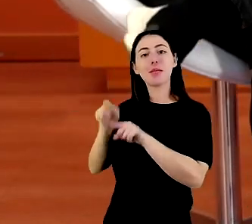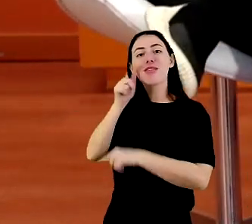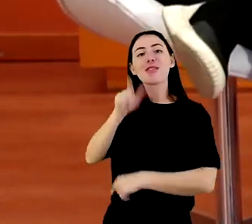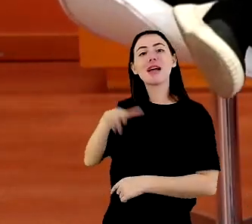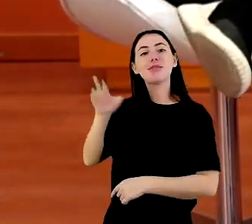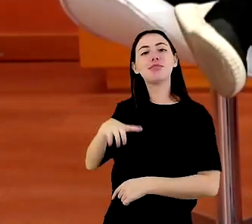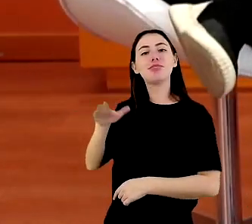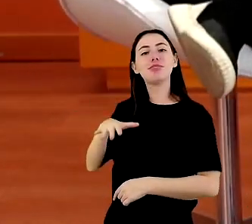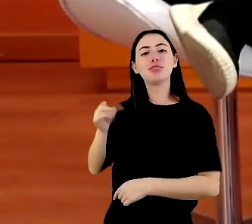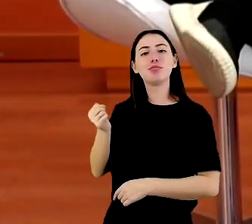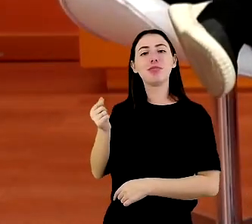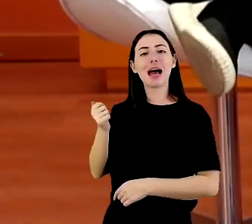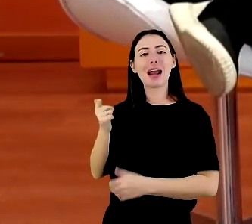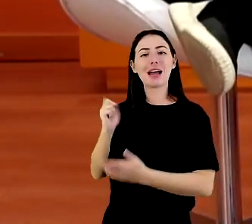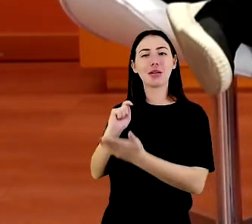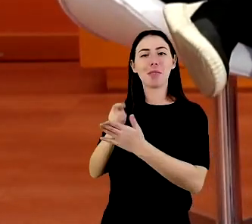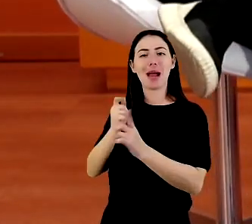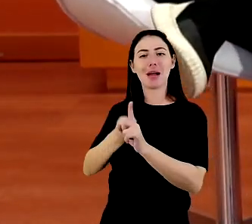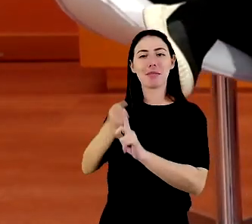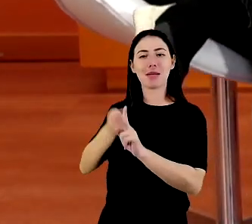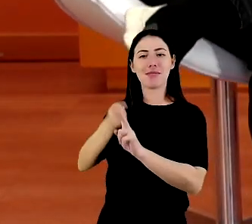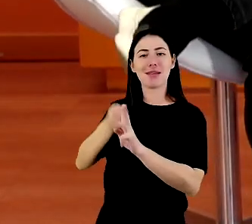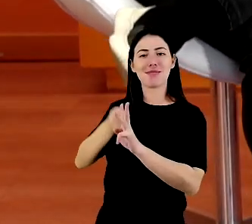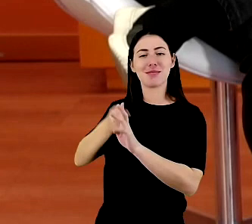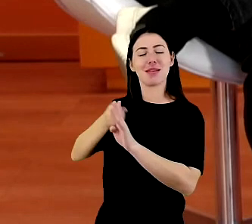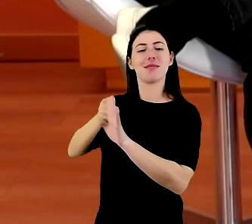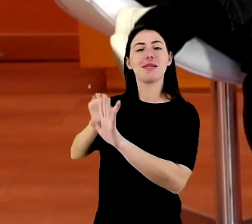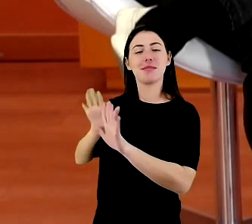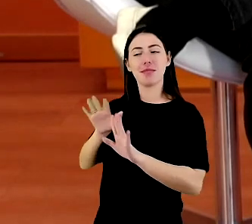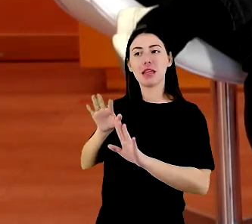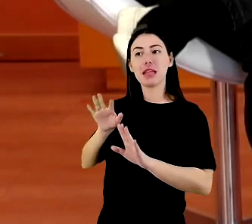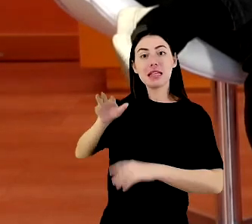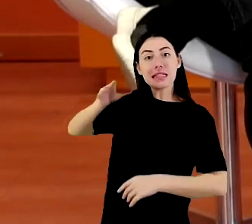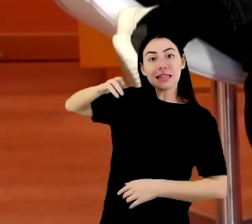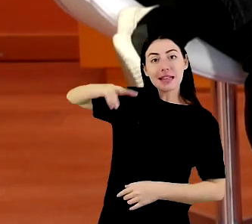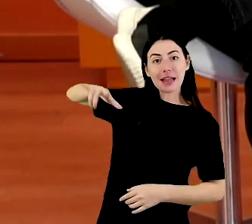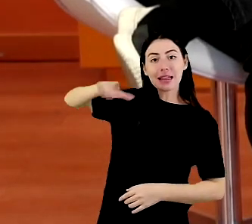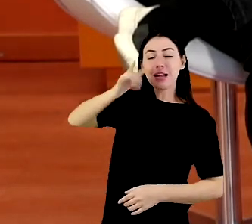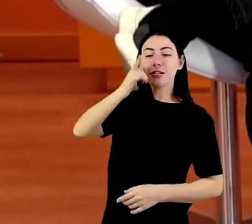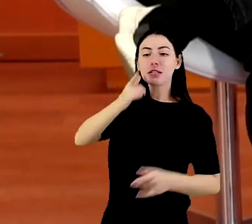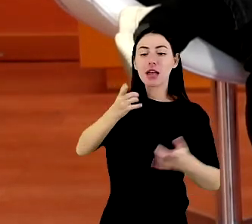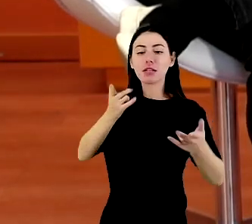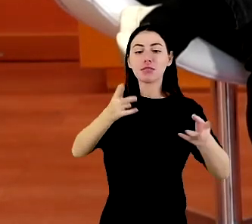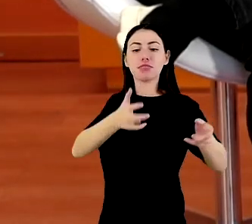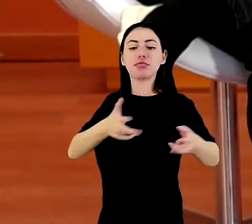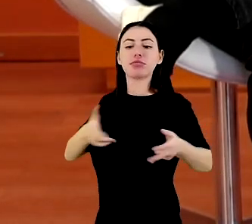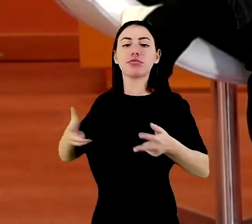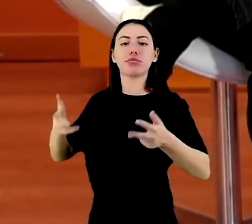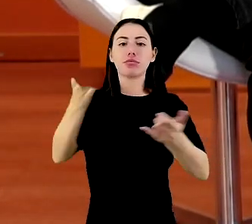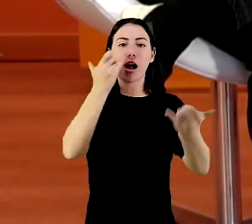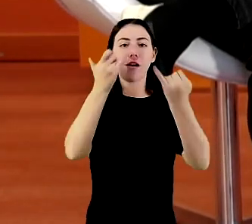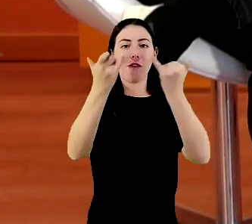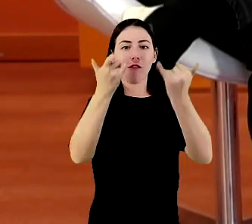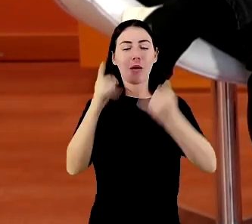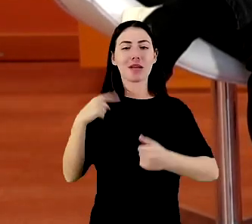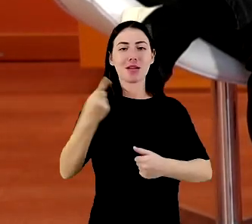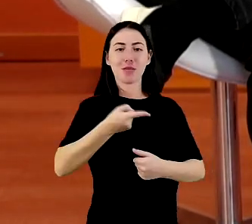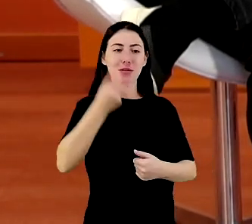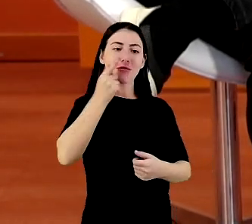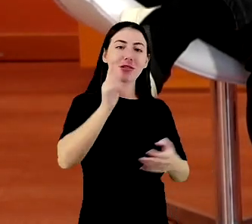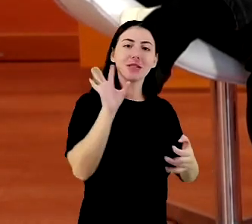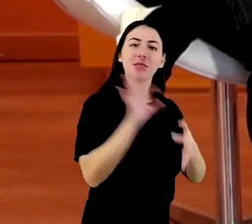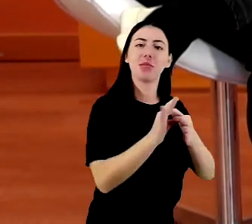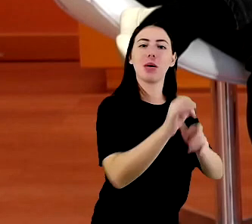CPF. Então, são essas as startups que facilitam a gente não nos distrair do nosso core e testar